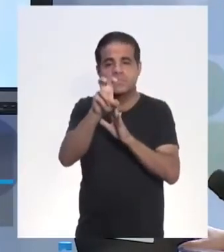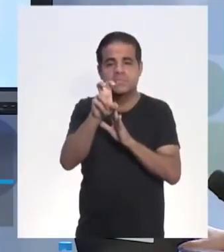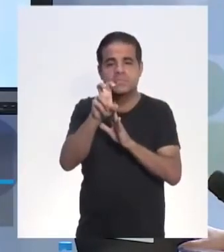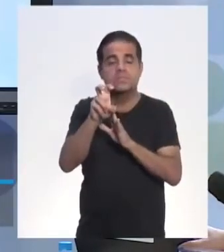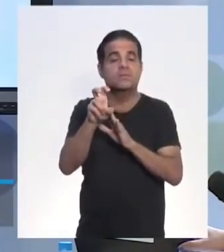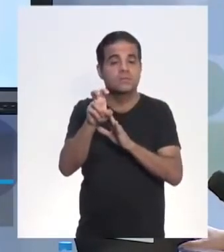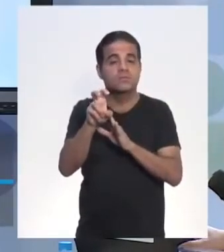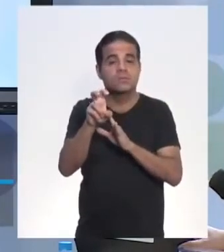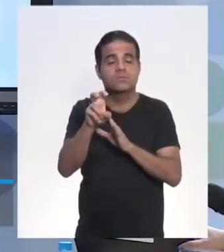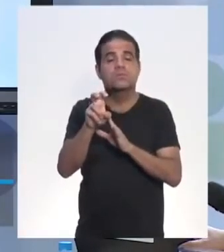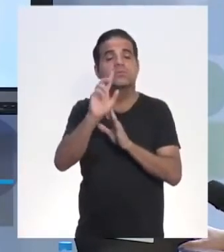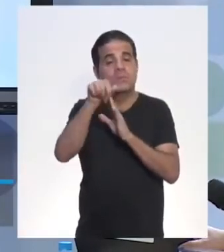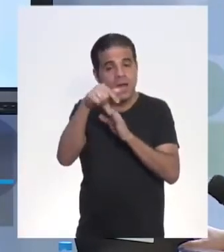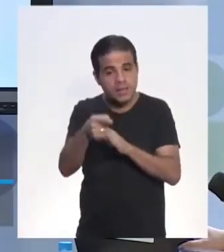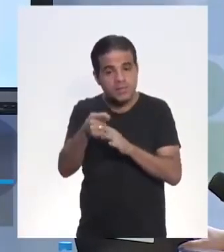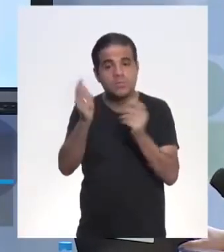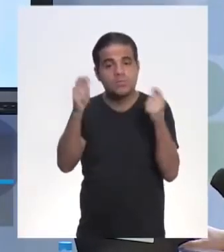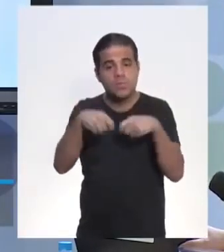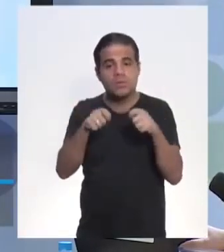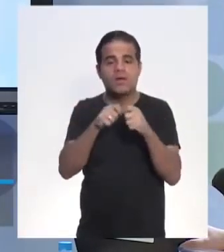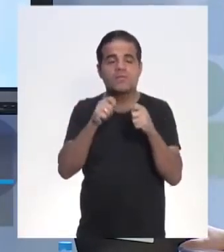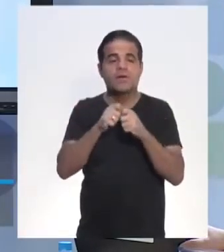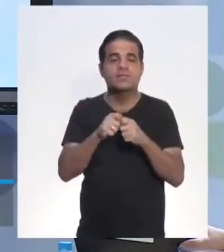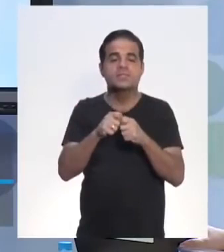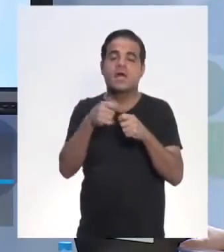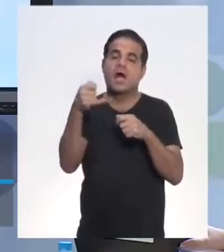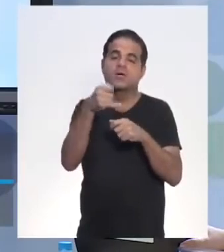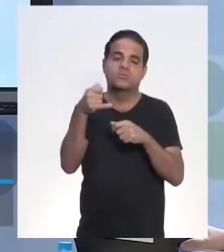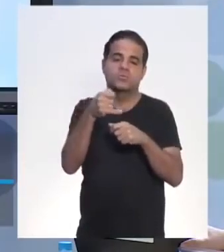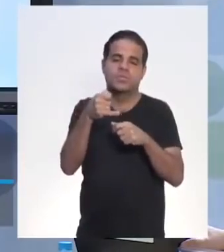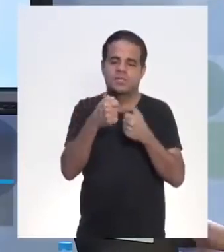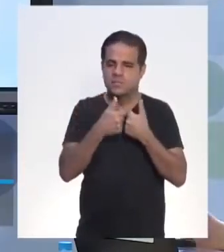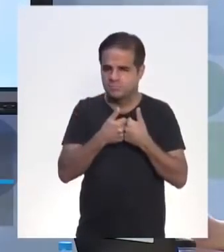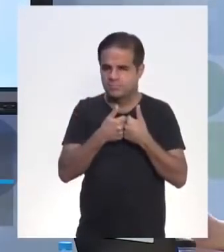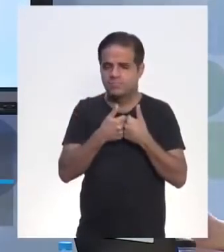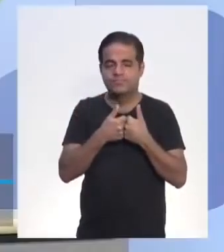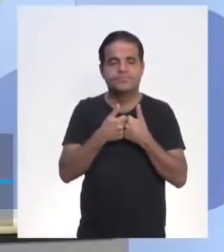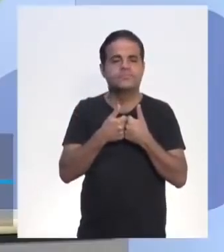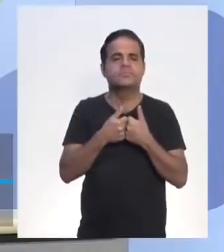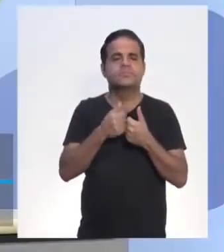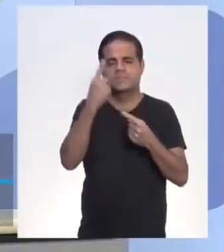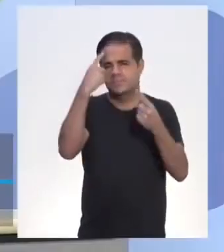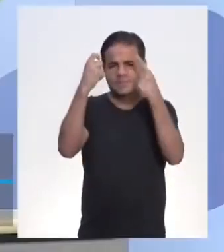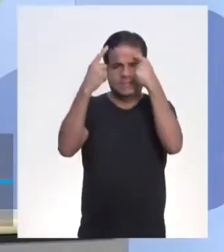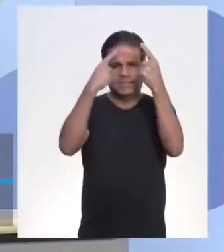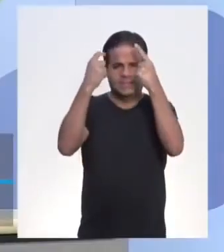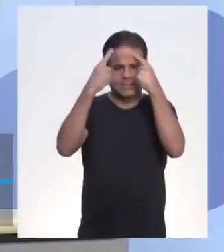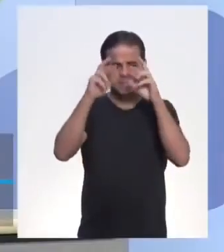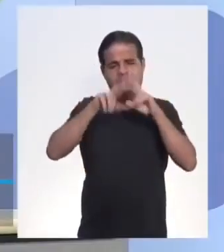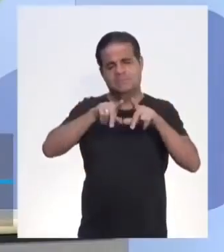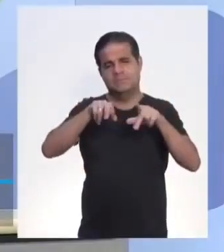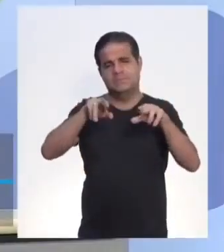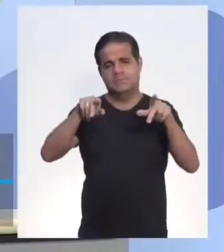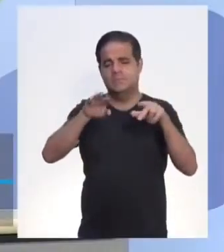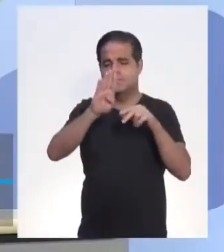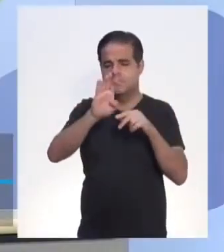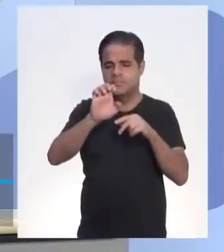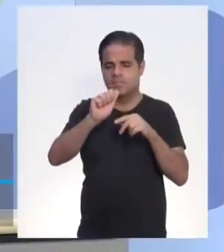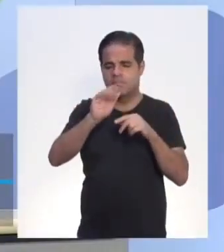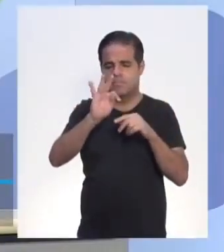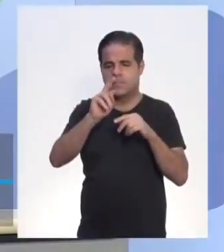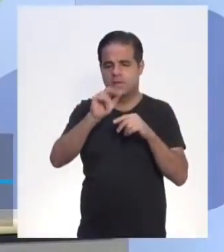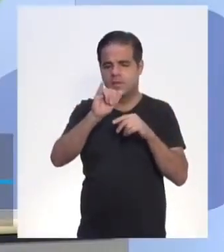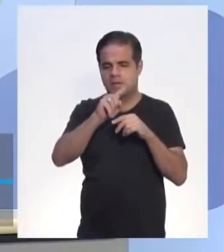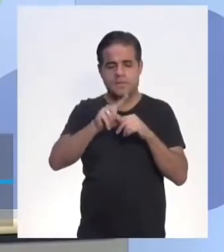cinco para daí poder fazer a subtração no caso são essas idéias Nélia por exemplo tem a Beatriz